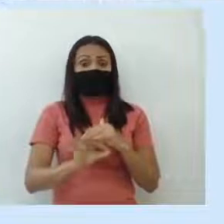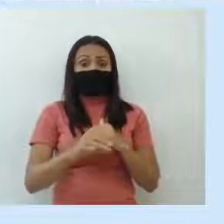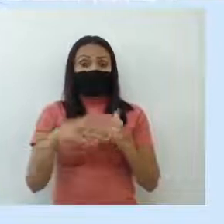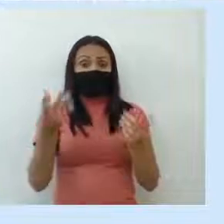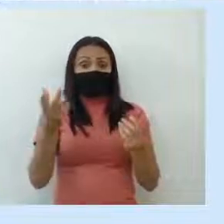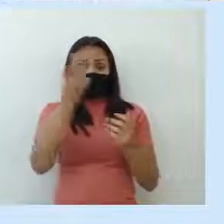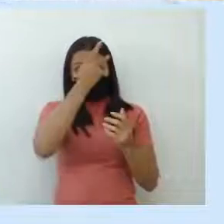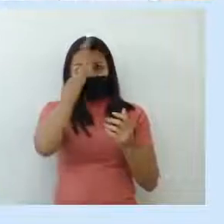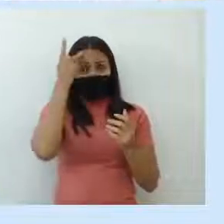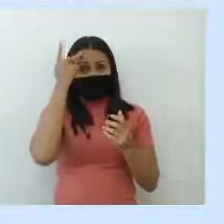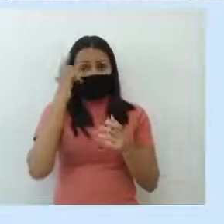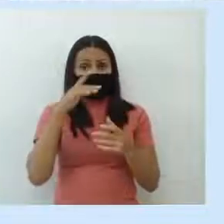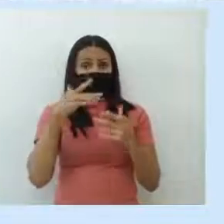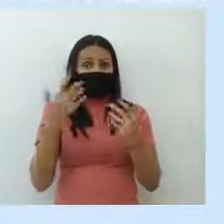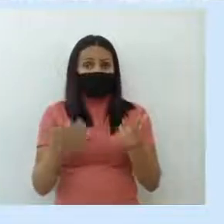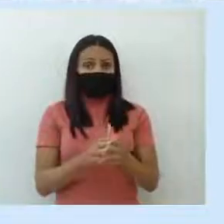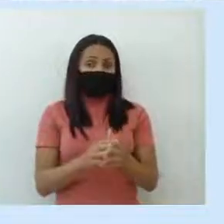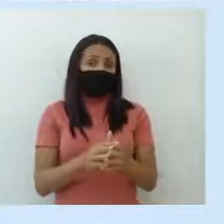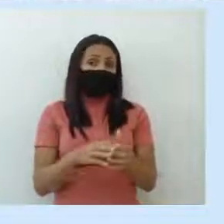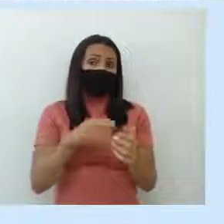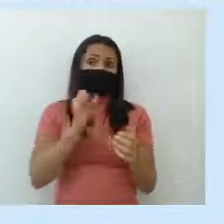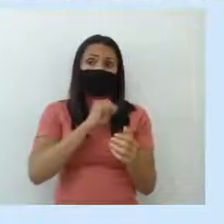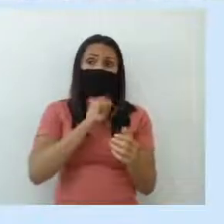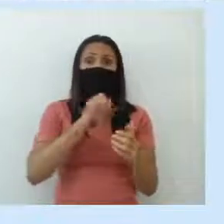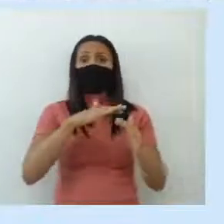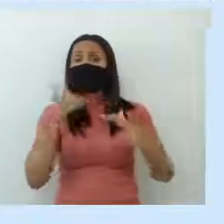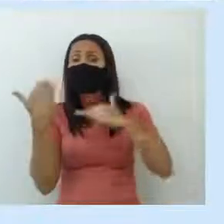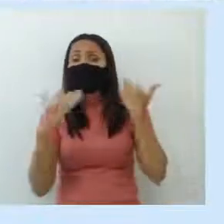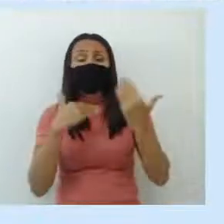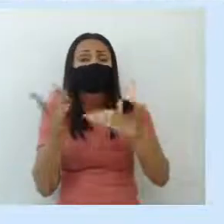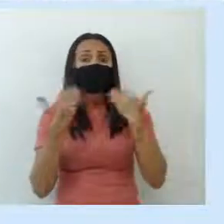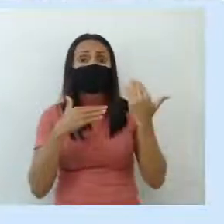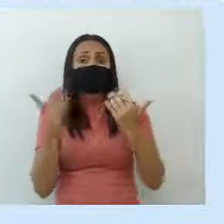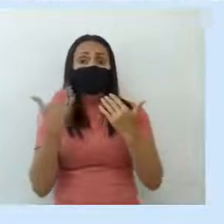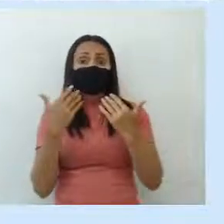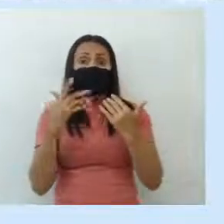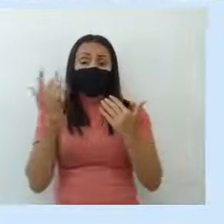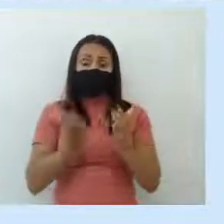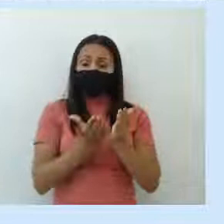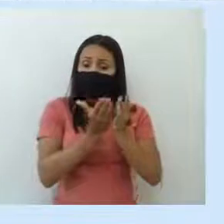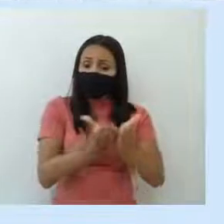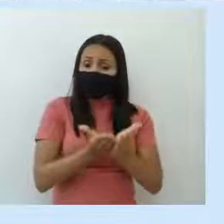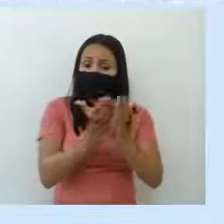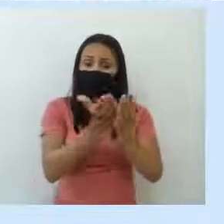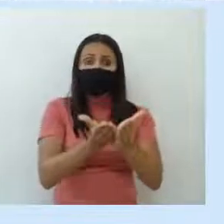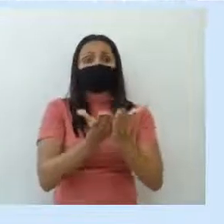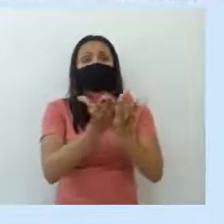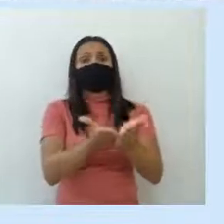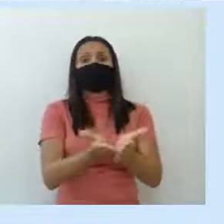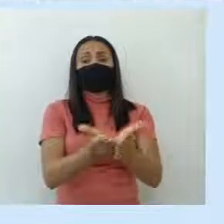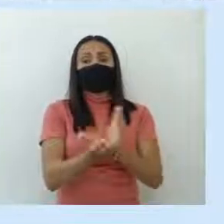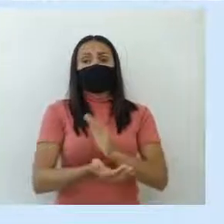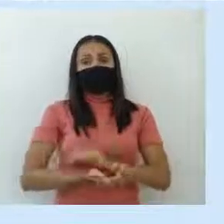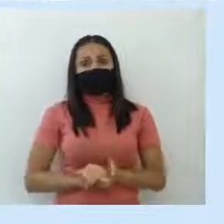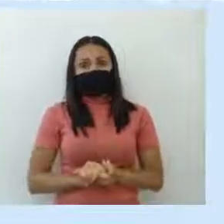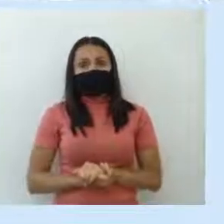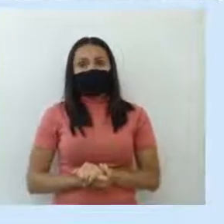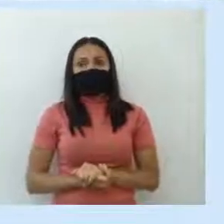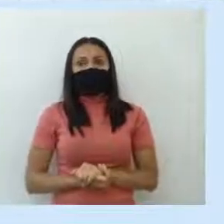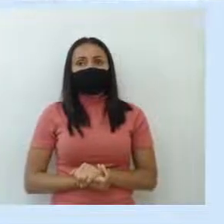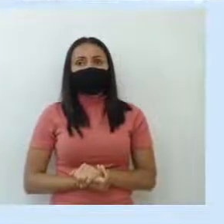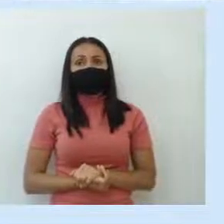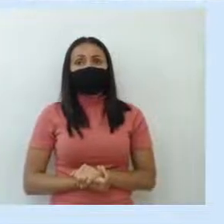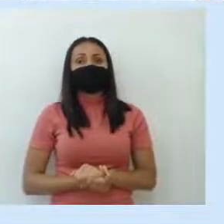né, explorada, né, escravizada, morria nesse trânsito, né, nesse translado. Então,